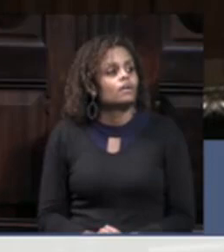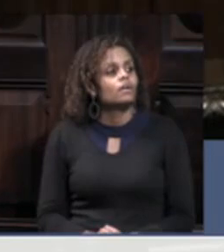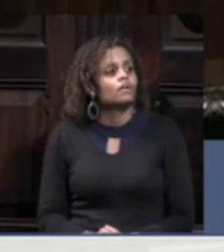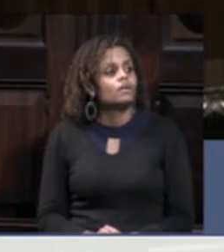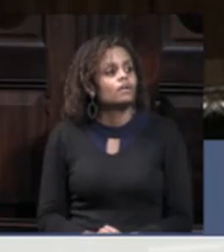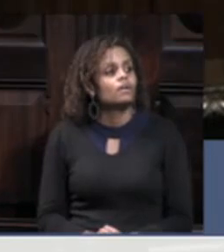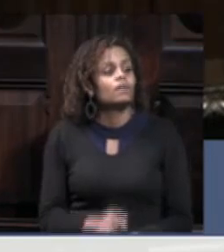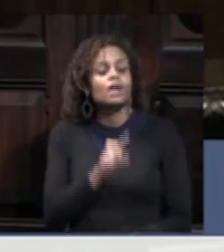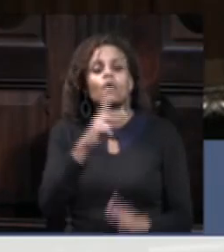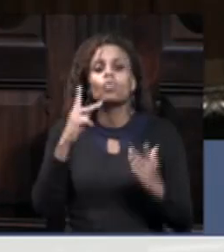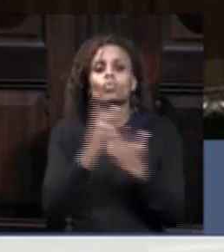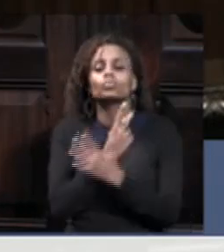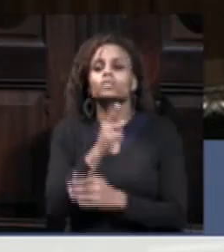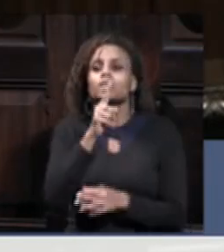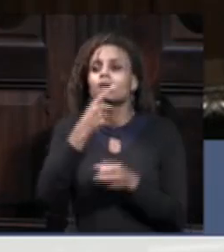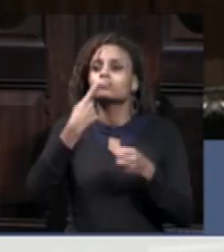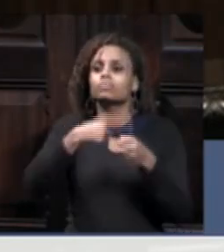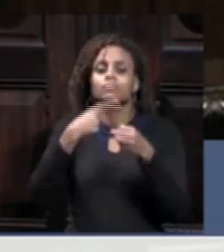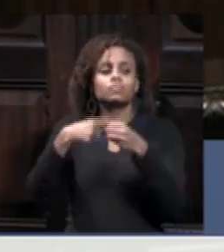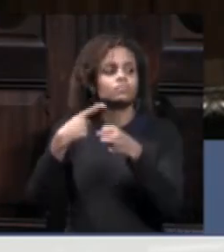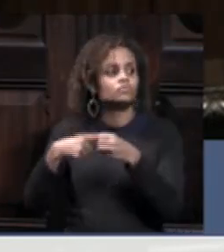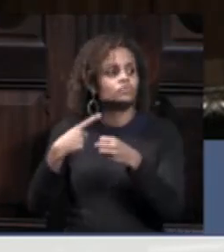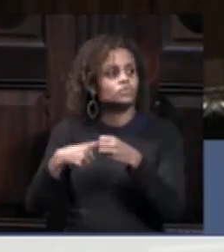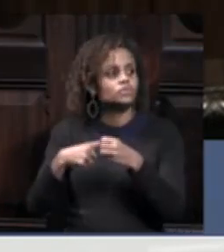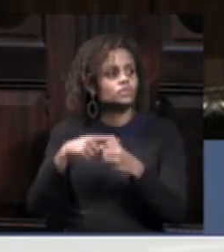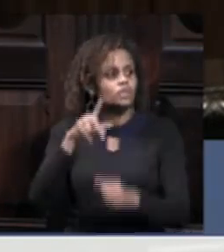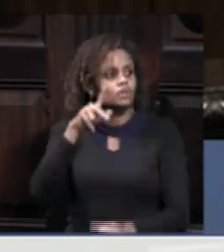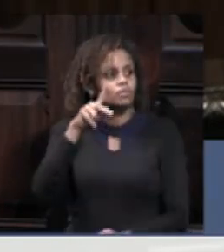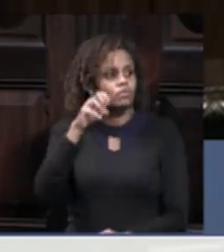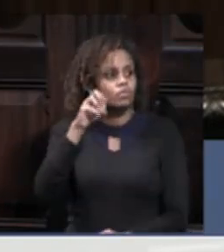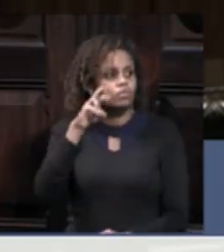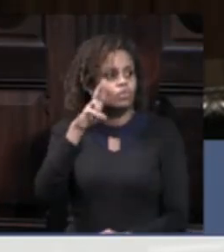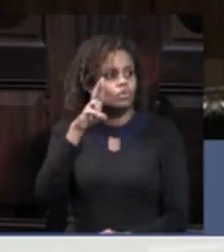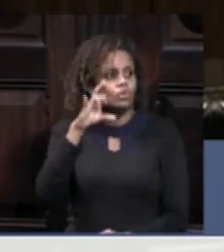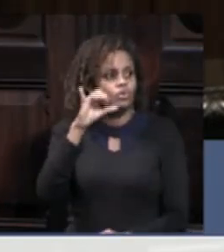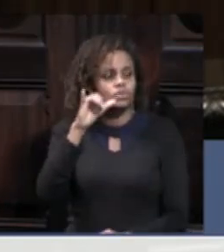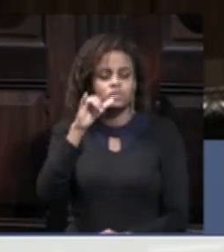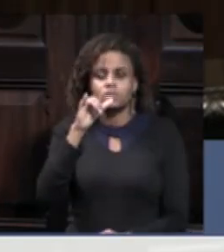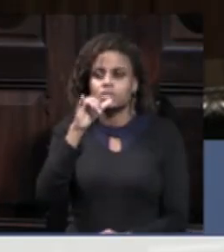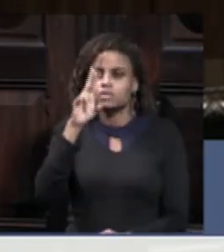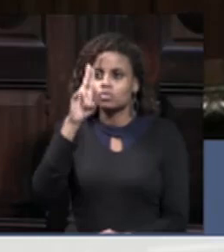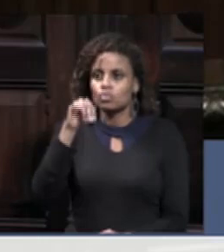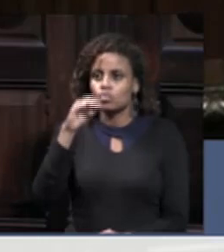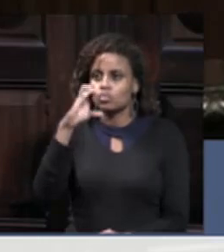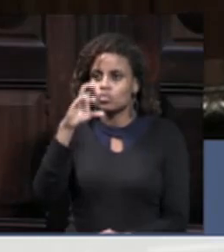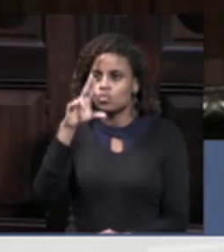o município de Porciúncula, no noroeste do estado.